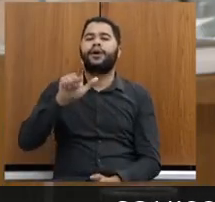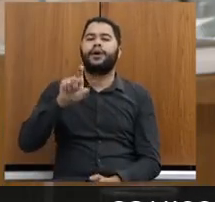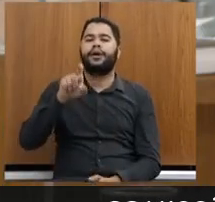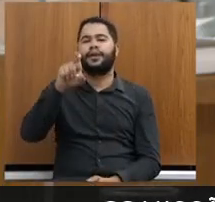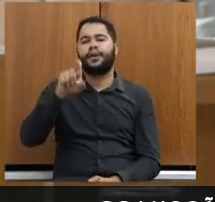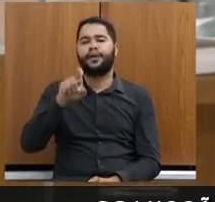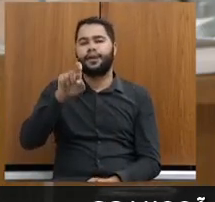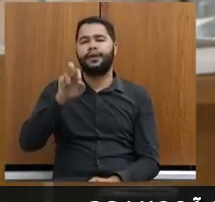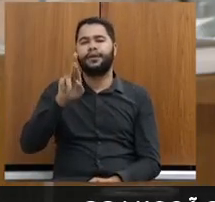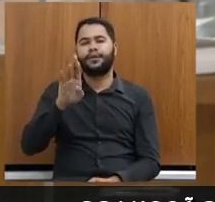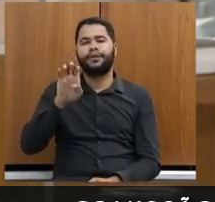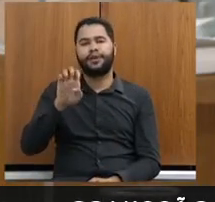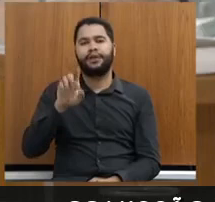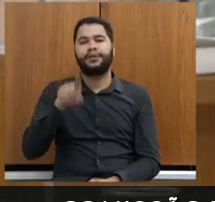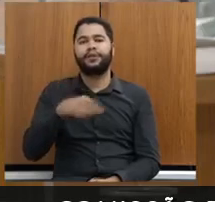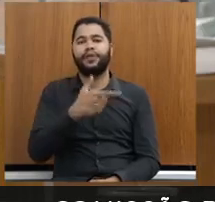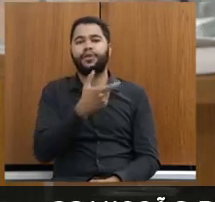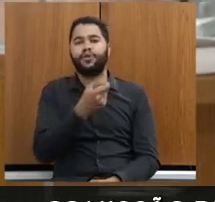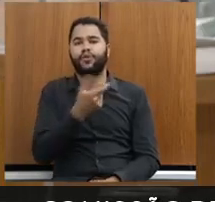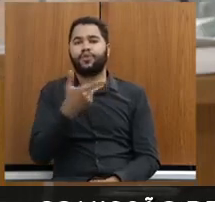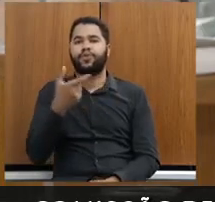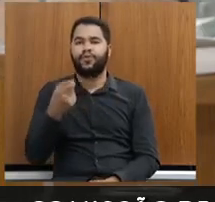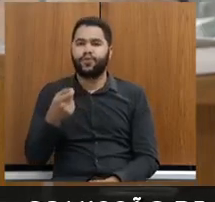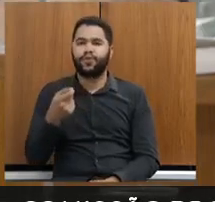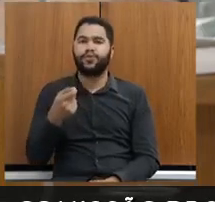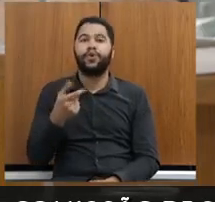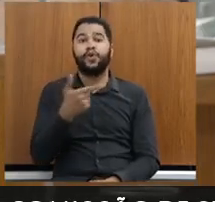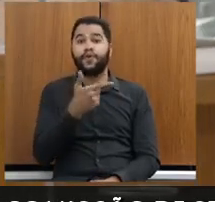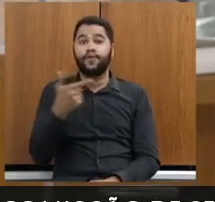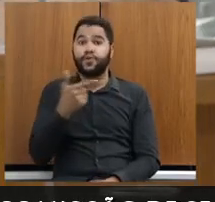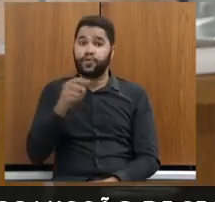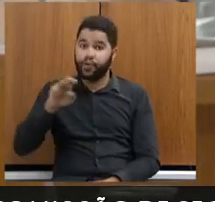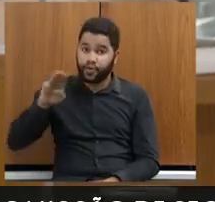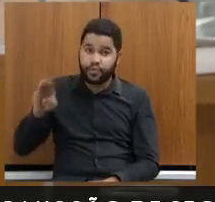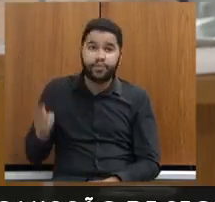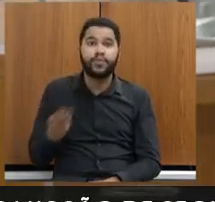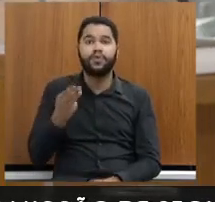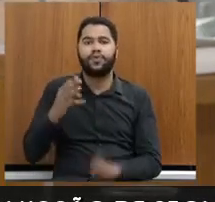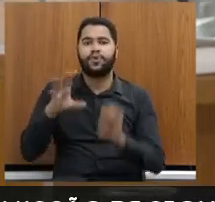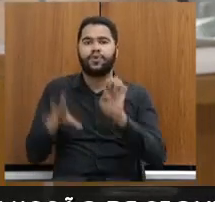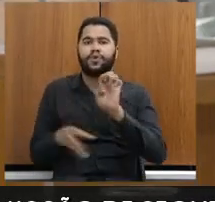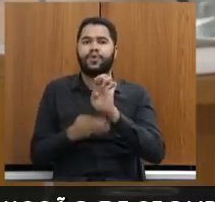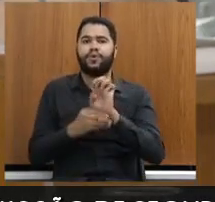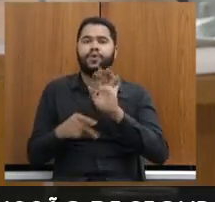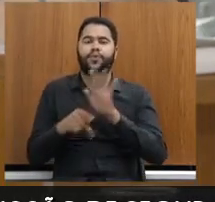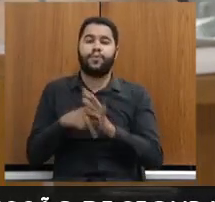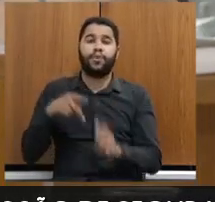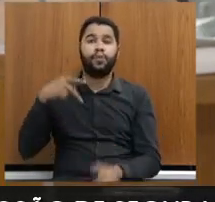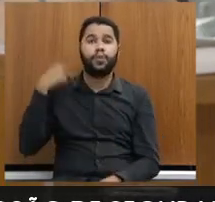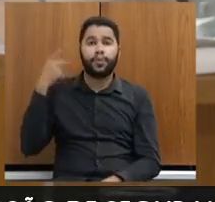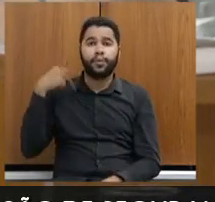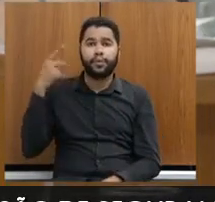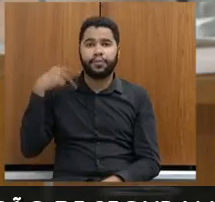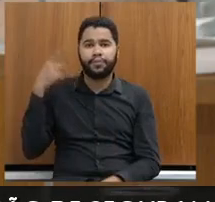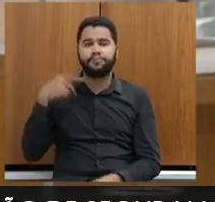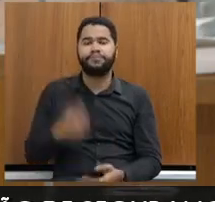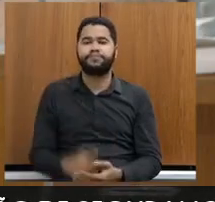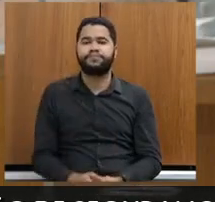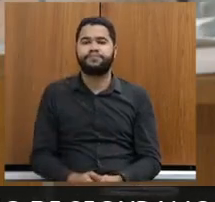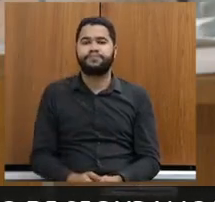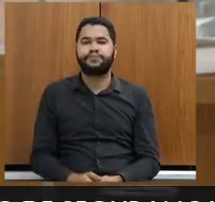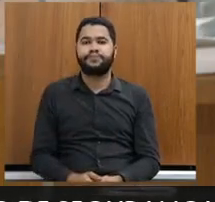e nós conseguimos em 2020 22 milhões de emendas parlamentar de emenda de bancada